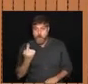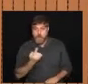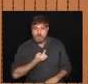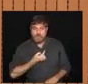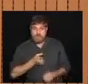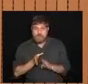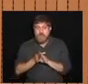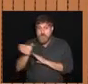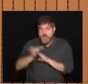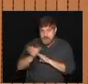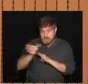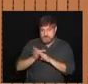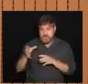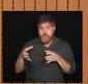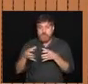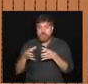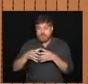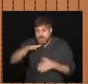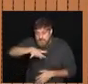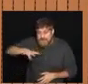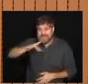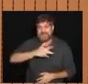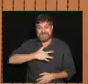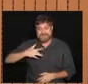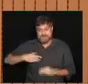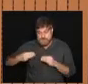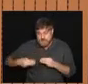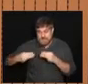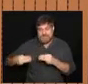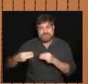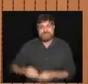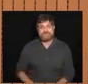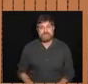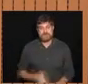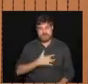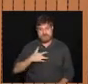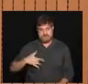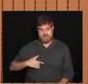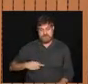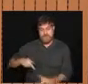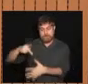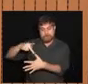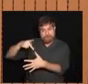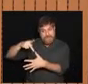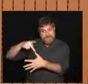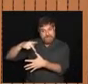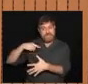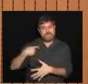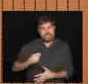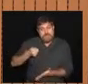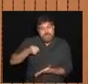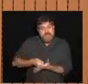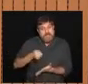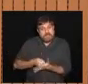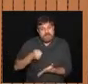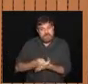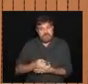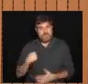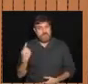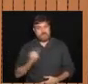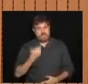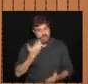da Organização Pan-Americana de Saúde e do Ministério da Saúde e estamos afirmando a vocês que não